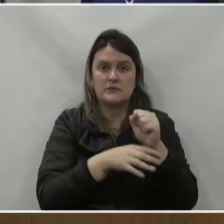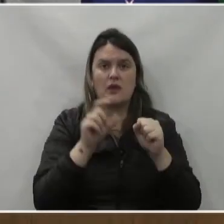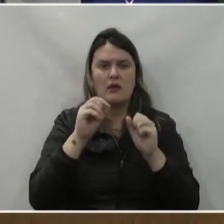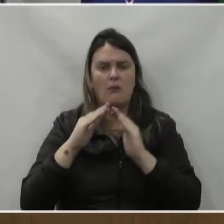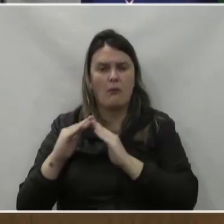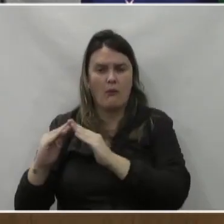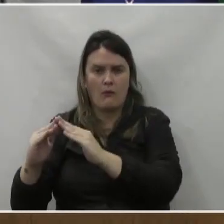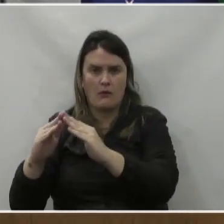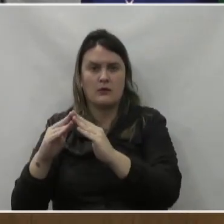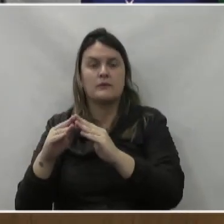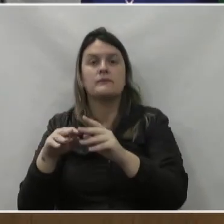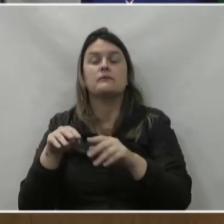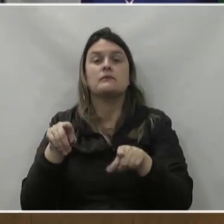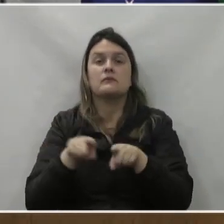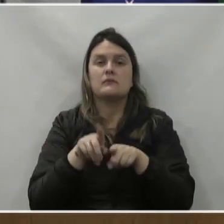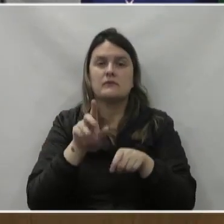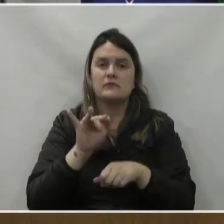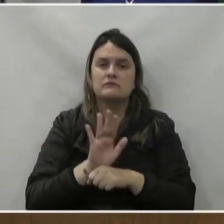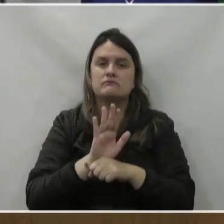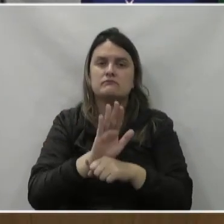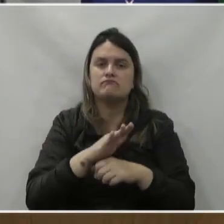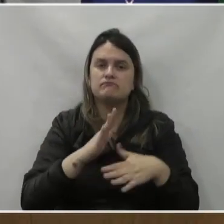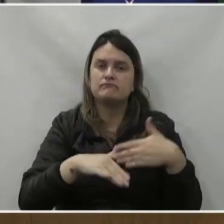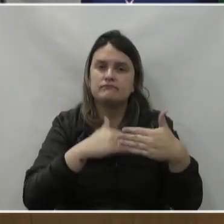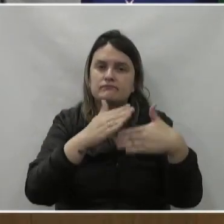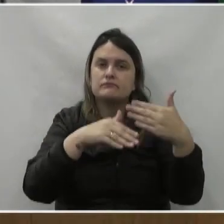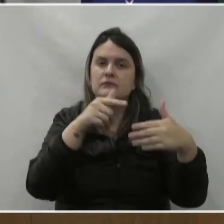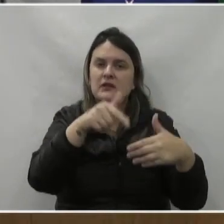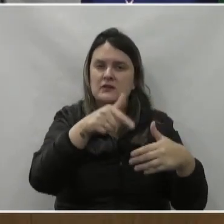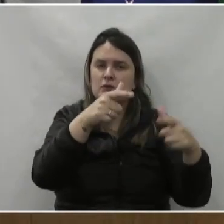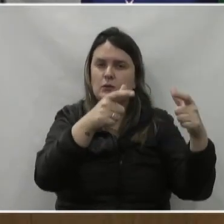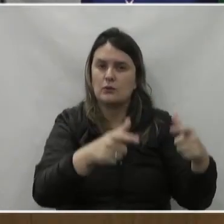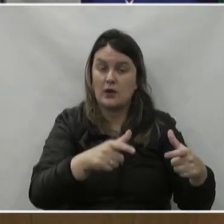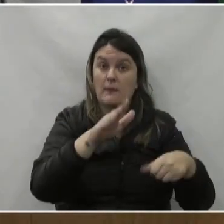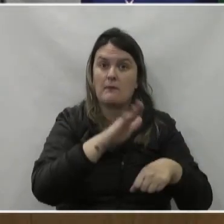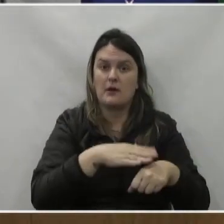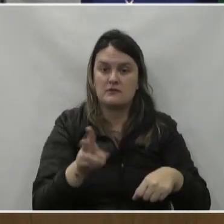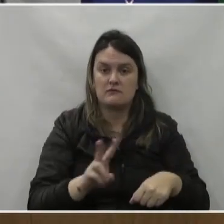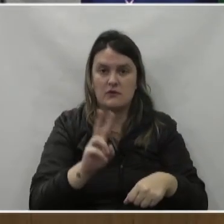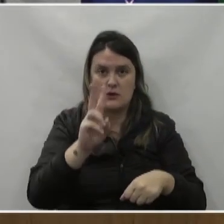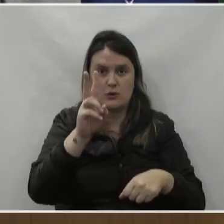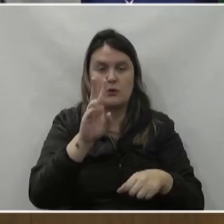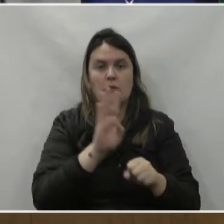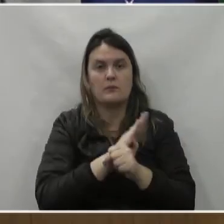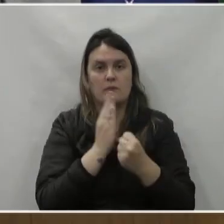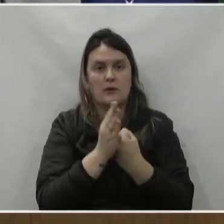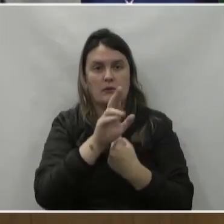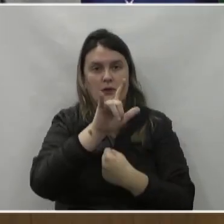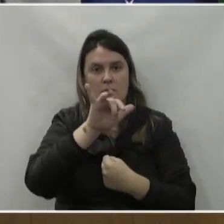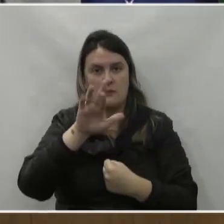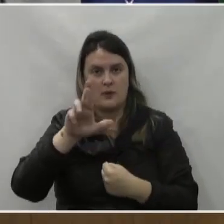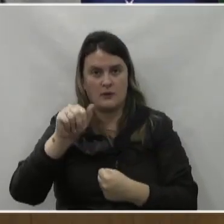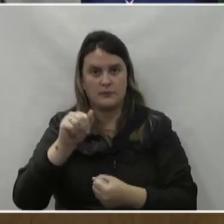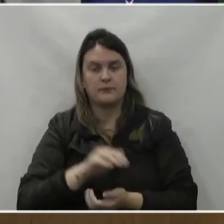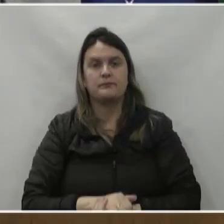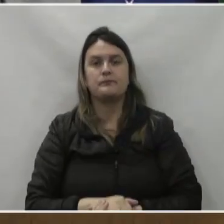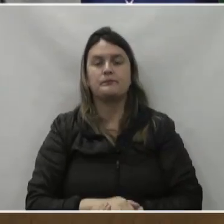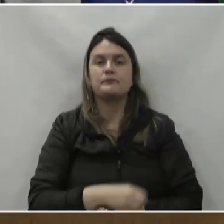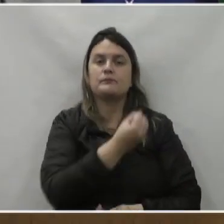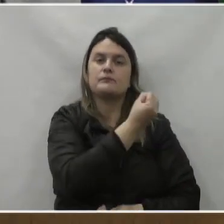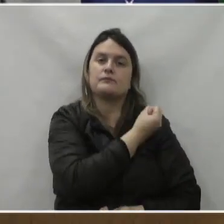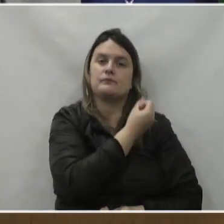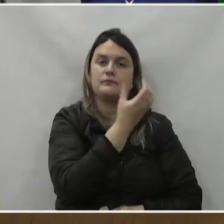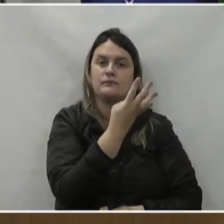população, além de contribuir para o desenvolvimento urbano e valorização do bairro Limeira. Indicação